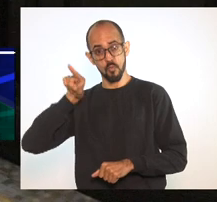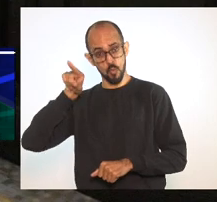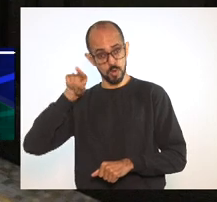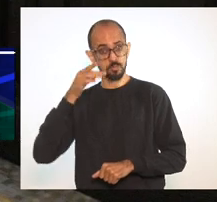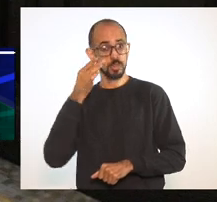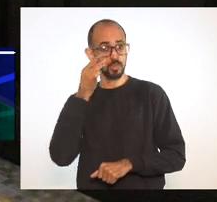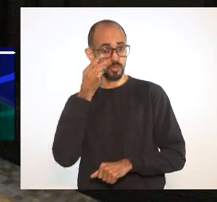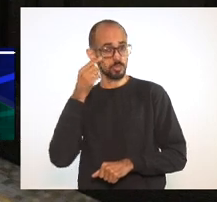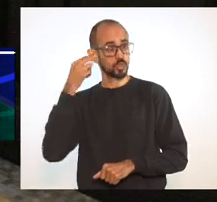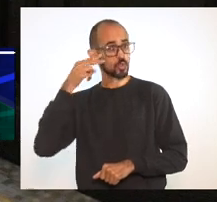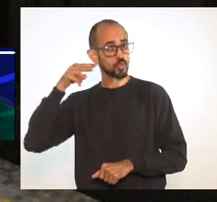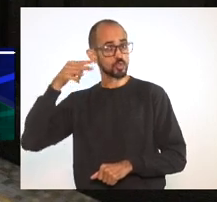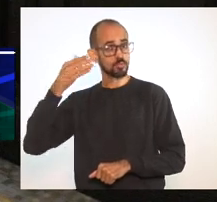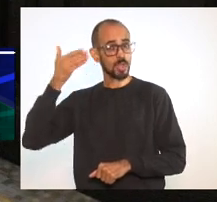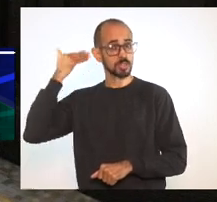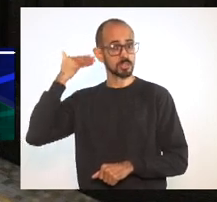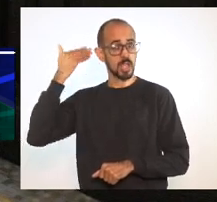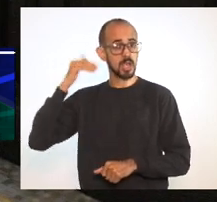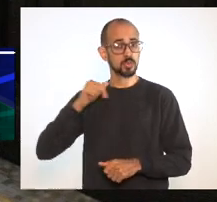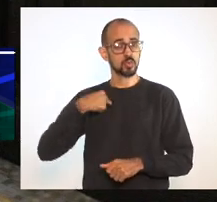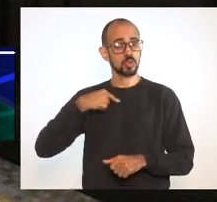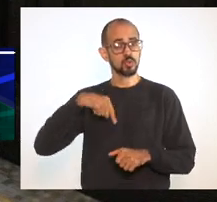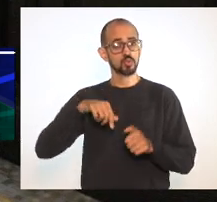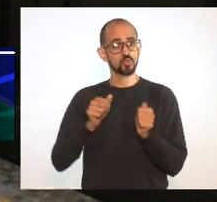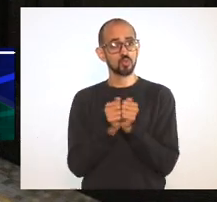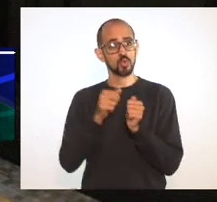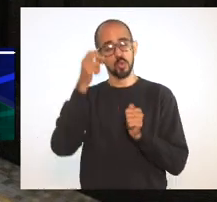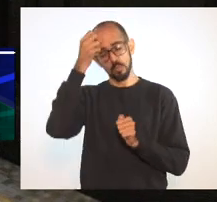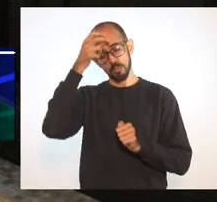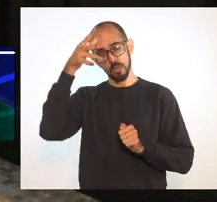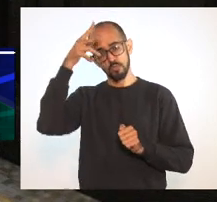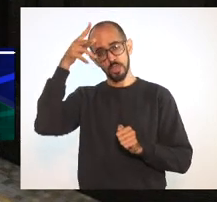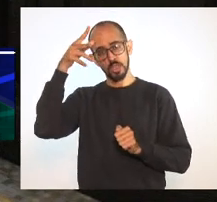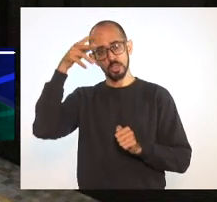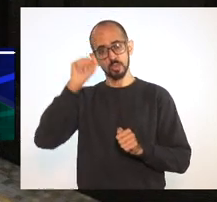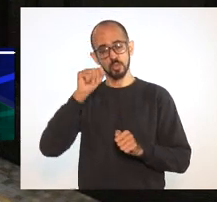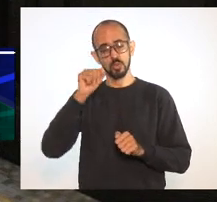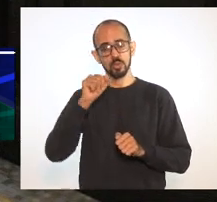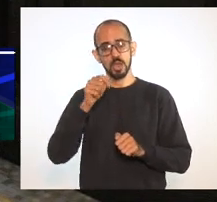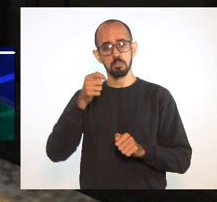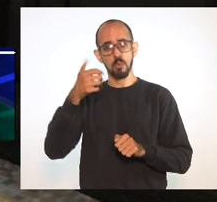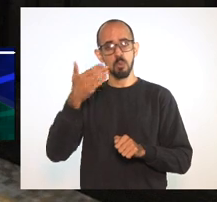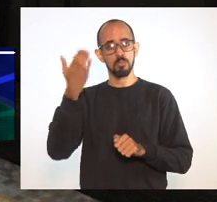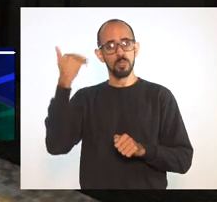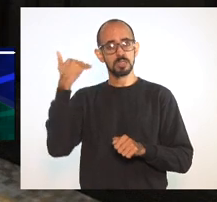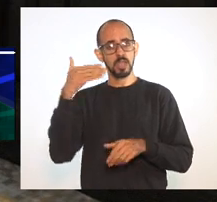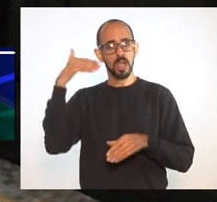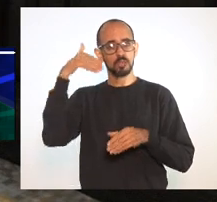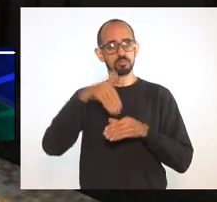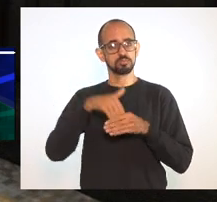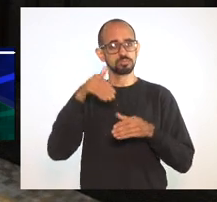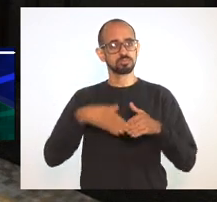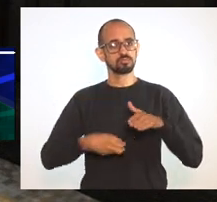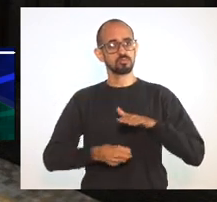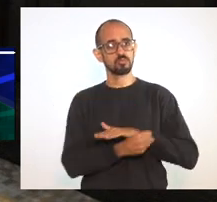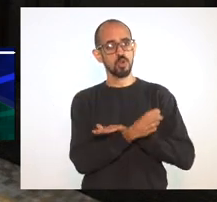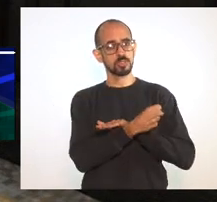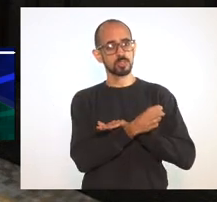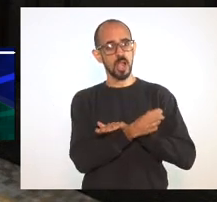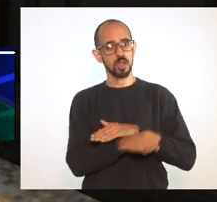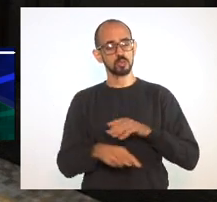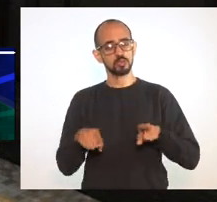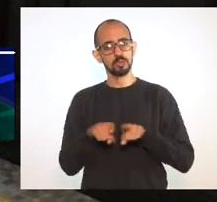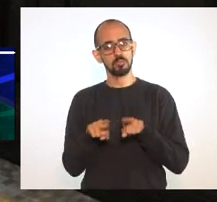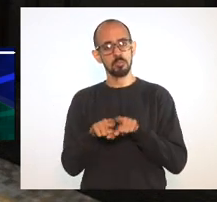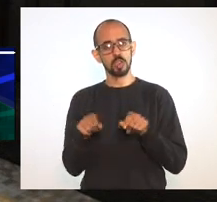faz 2 semanas com um prefeito recentemente eleito e também com um novo